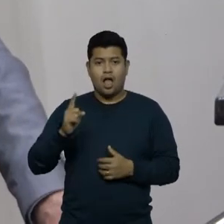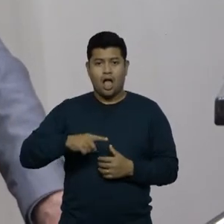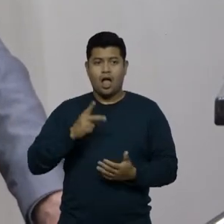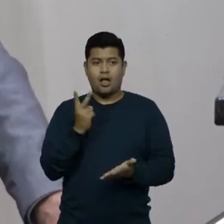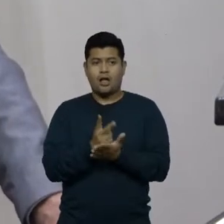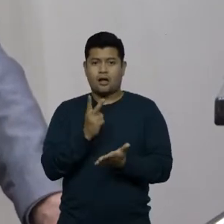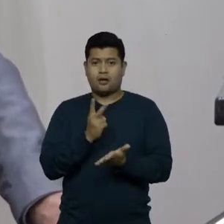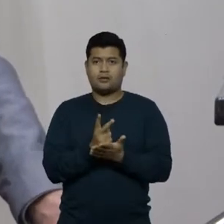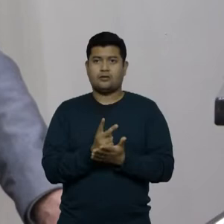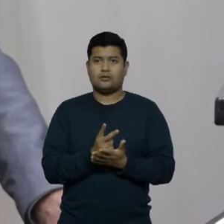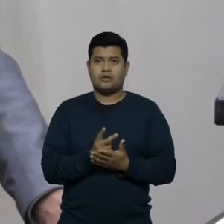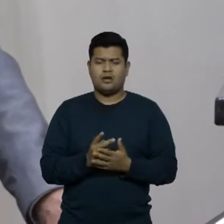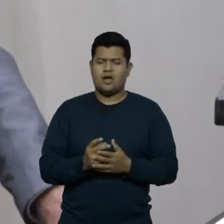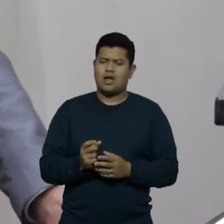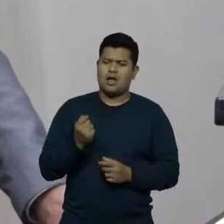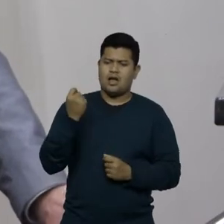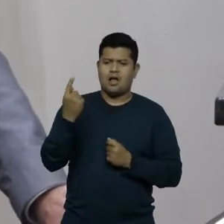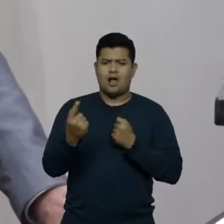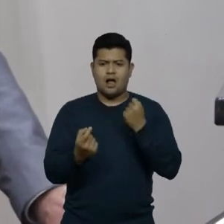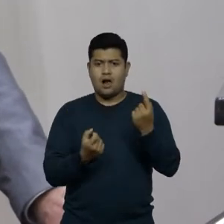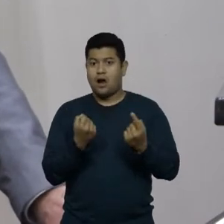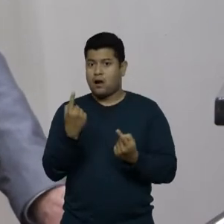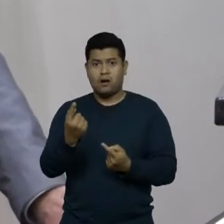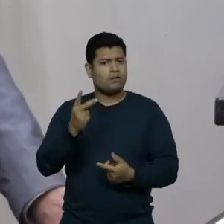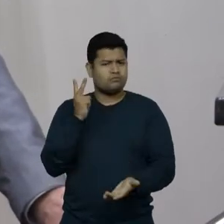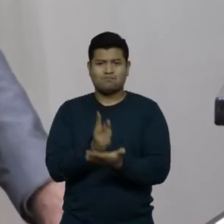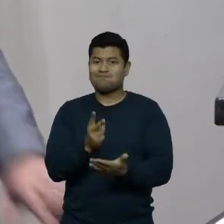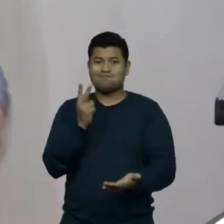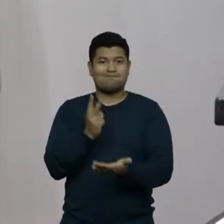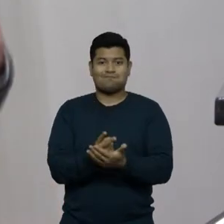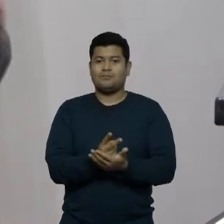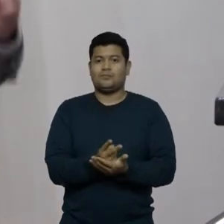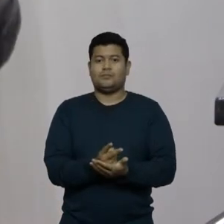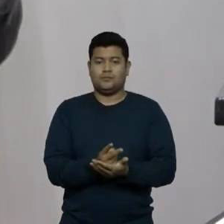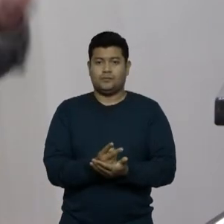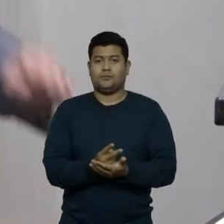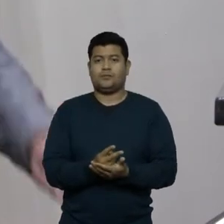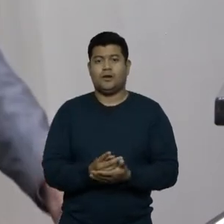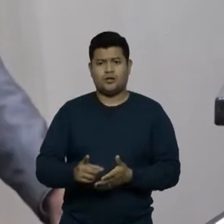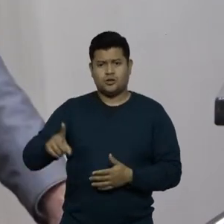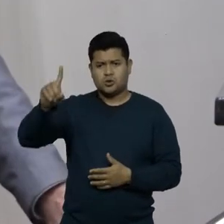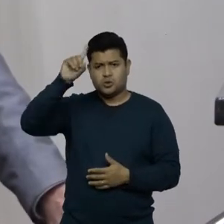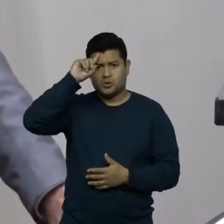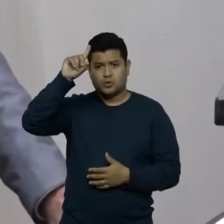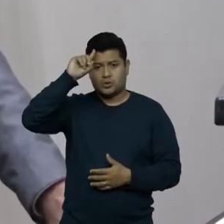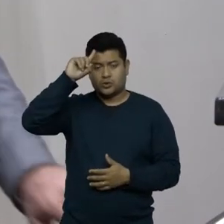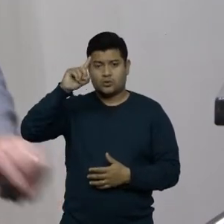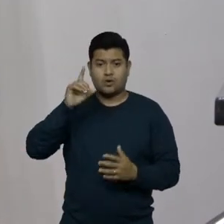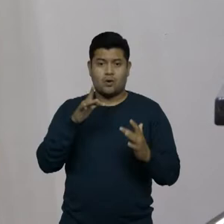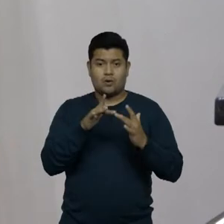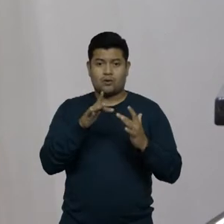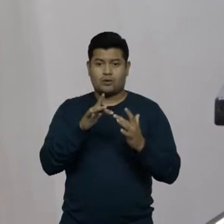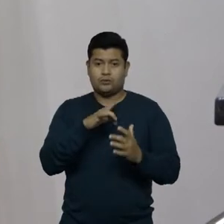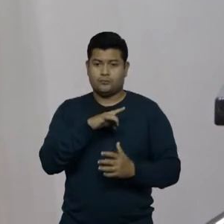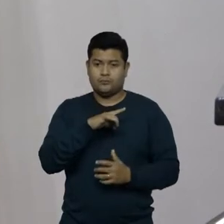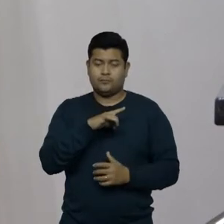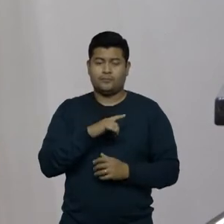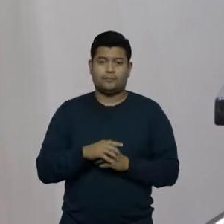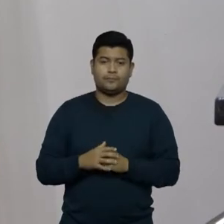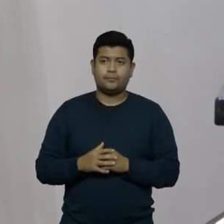não é eventual não e ele é o cotidiano e é do